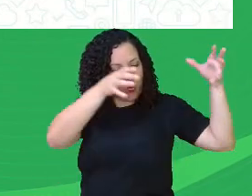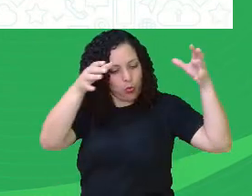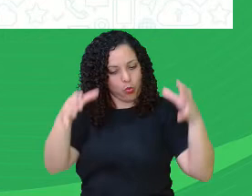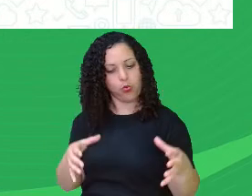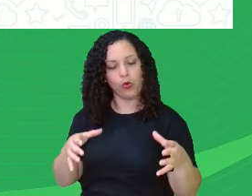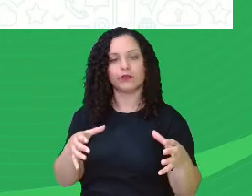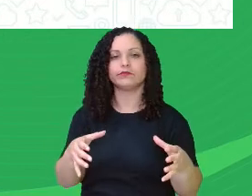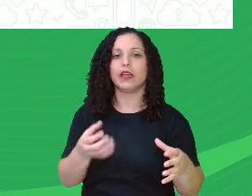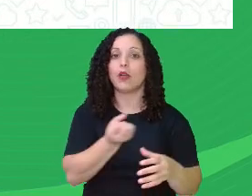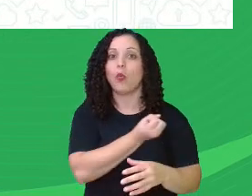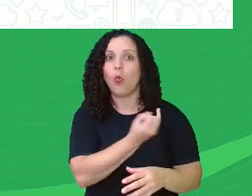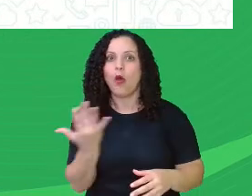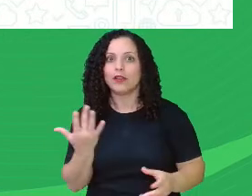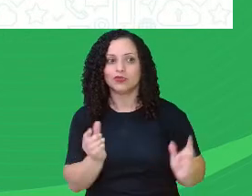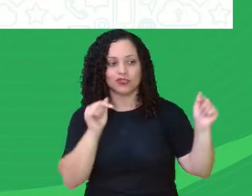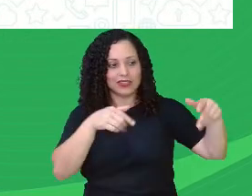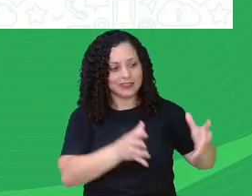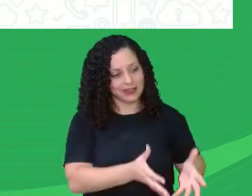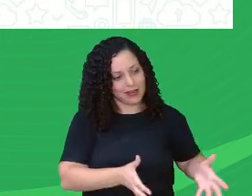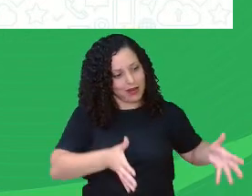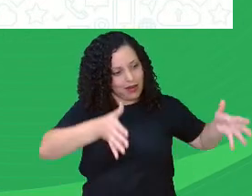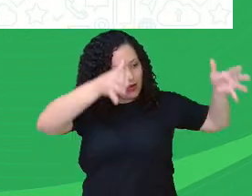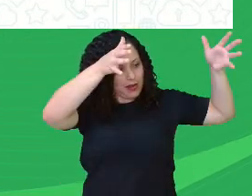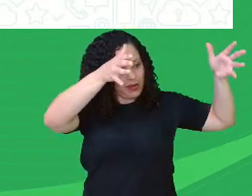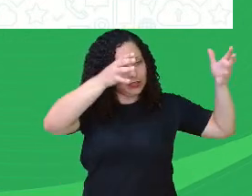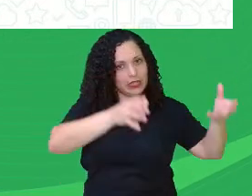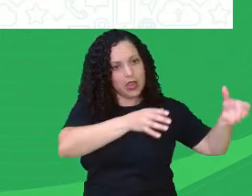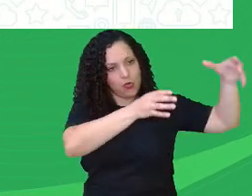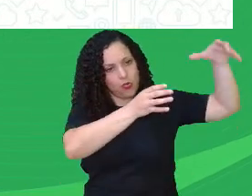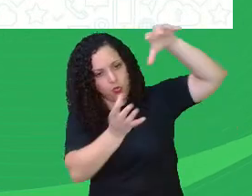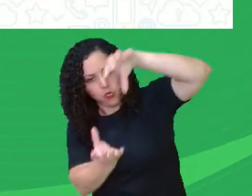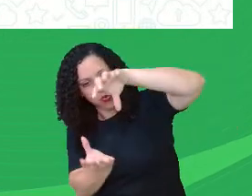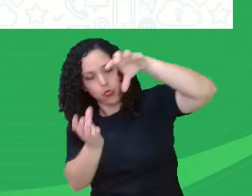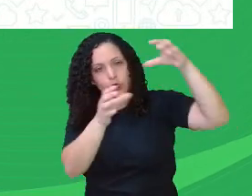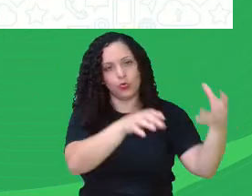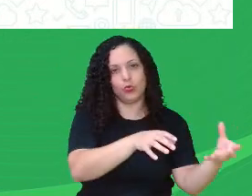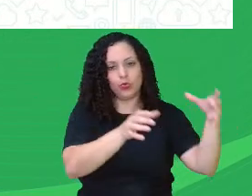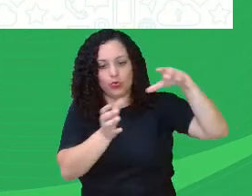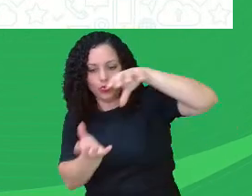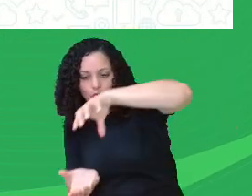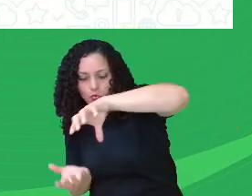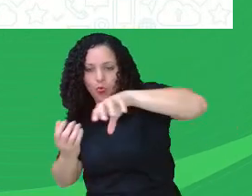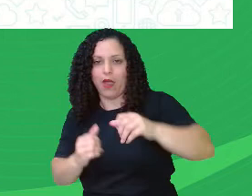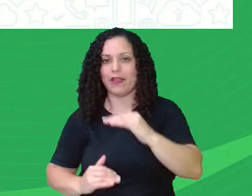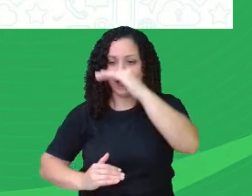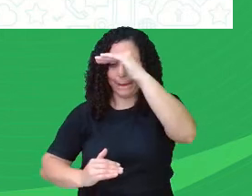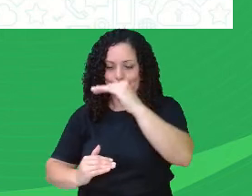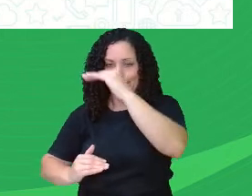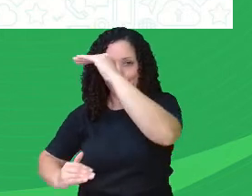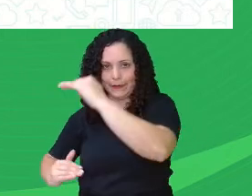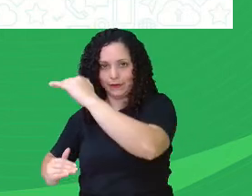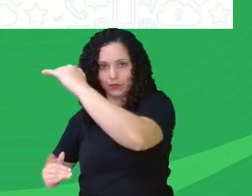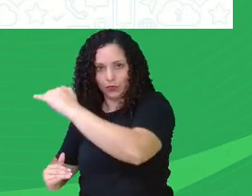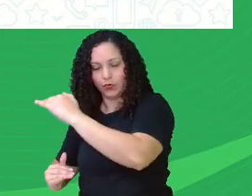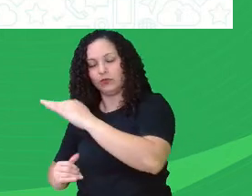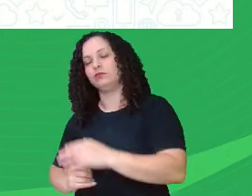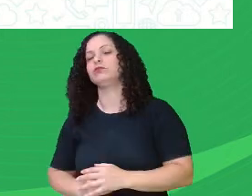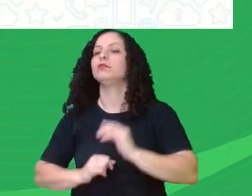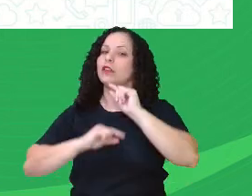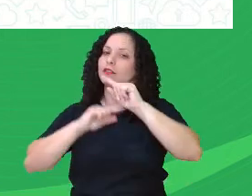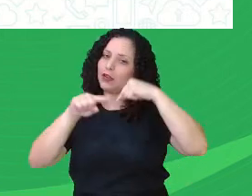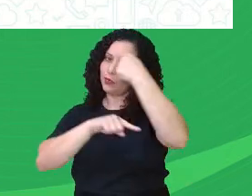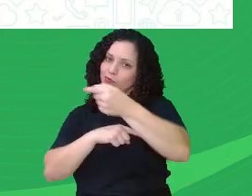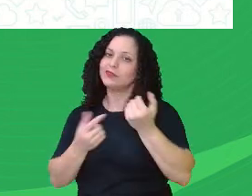quantos desse grandão eu posso colocar nos menores? Isso também a gente vai ver em cenas dos próximos capítulos, próximas aulas. Vai ser volume